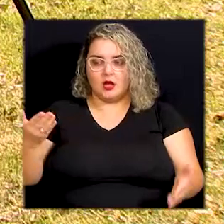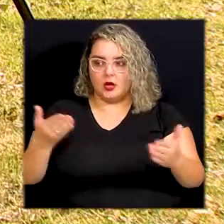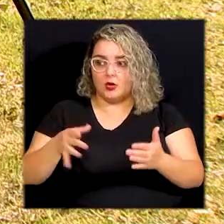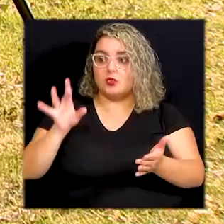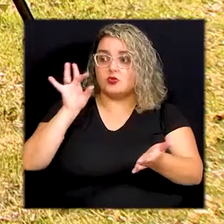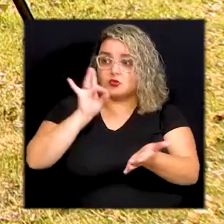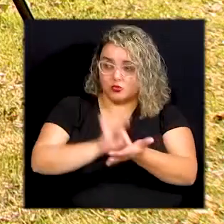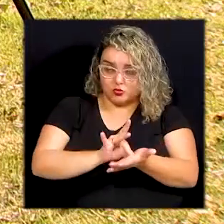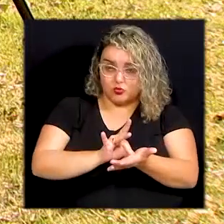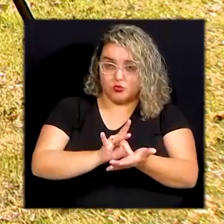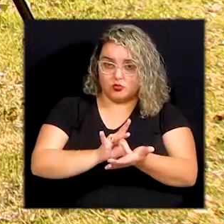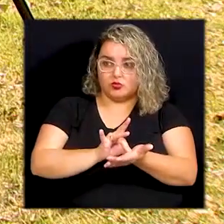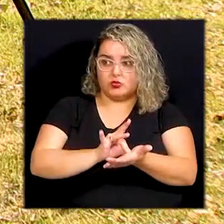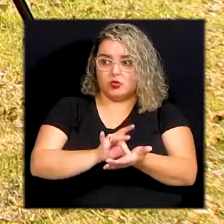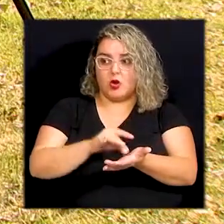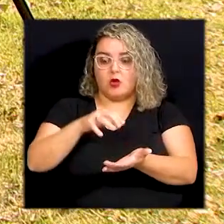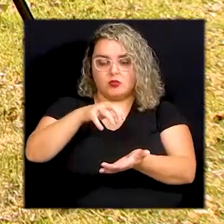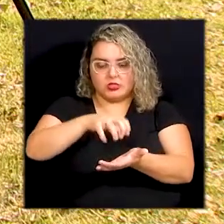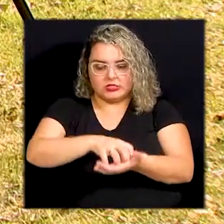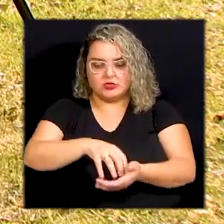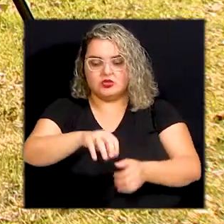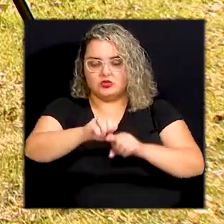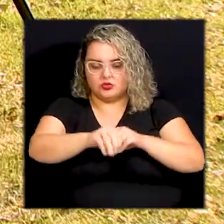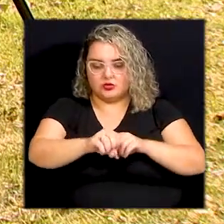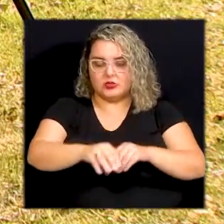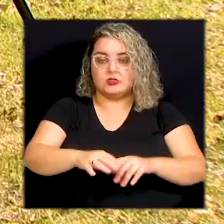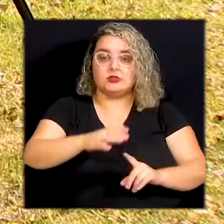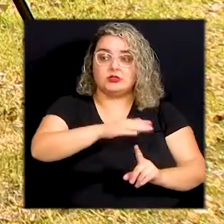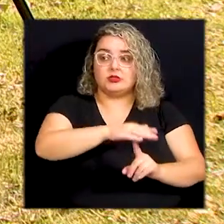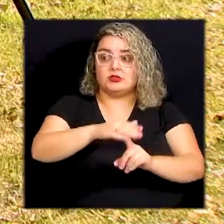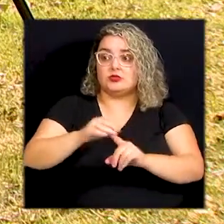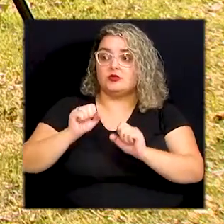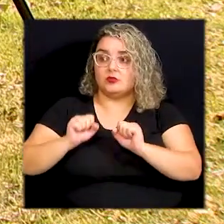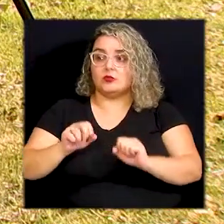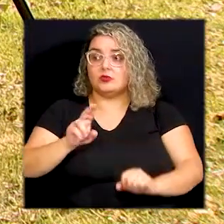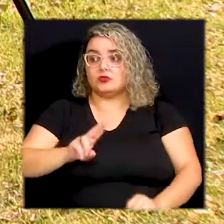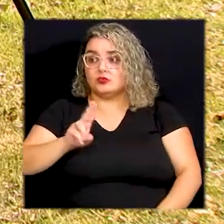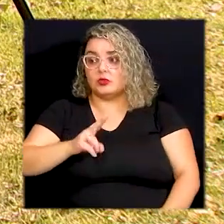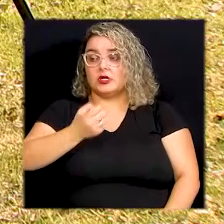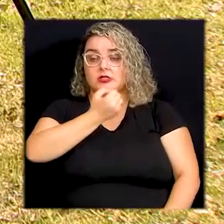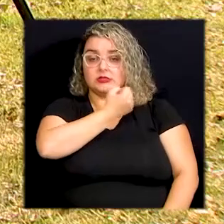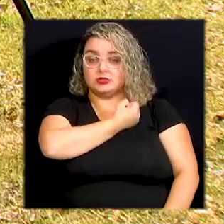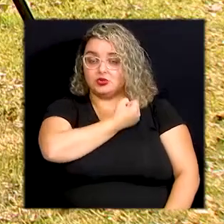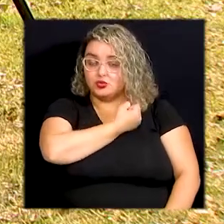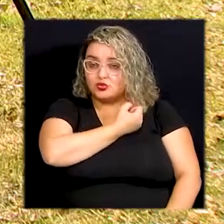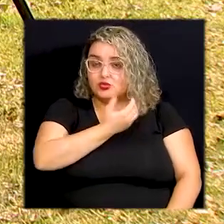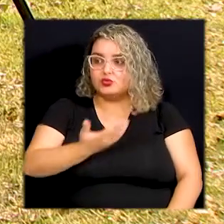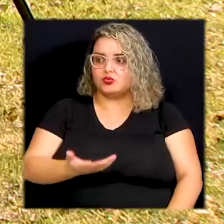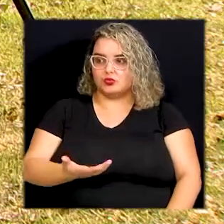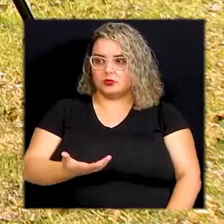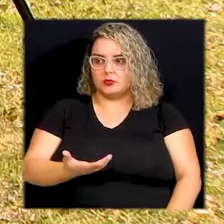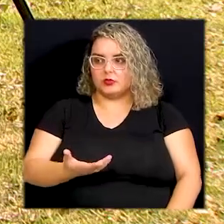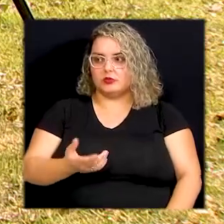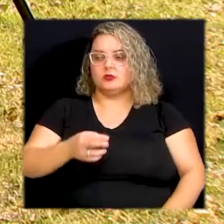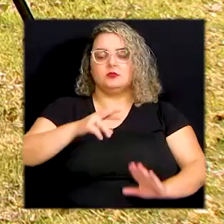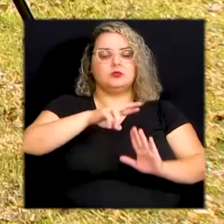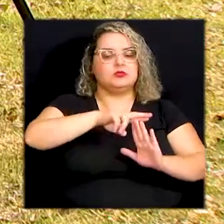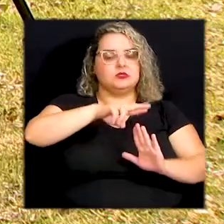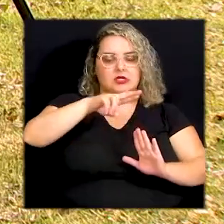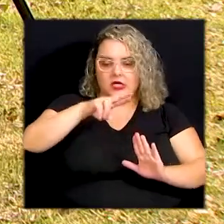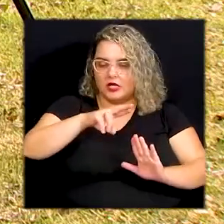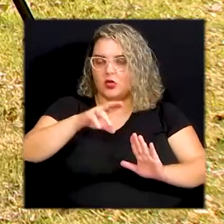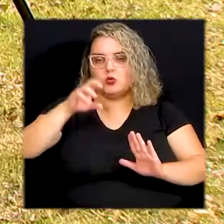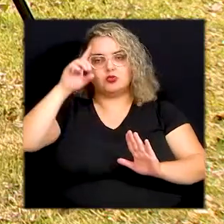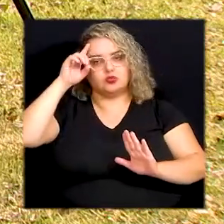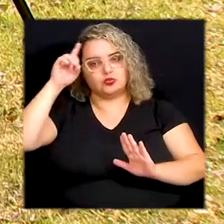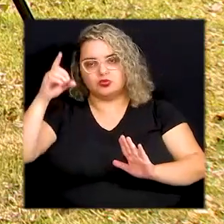está oficialmente como Centro de Educação Ambiental, eu vou poder usar esse número, né, da resolução, a